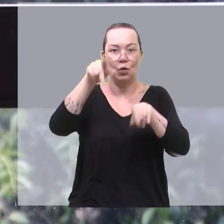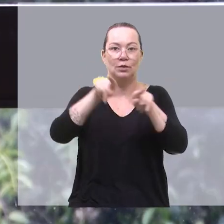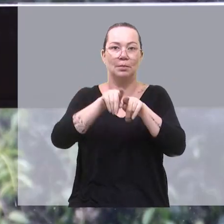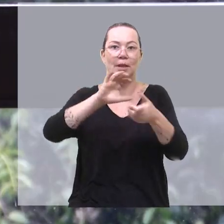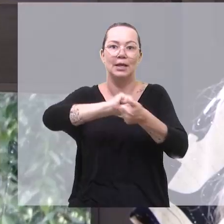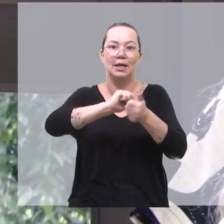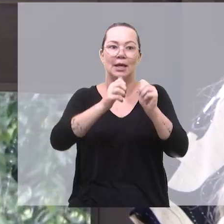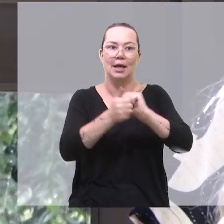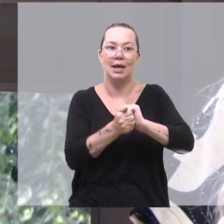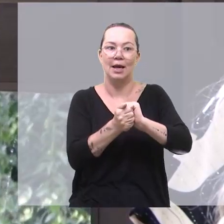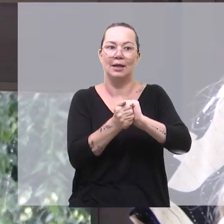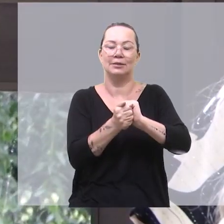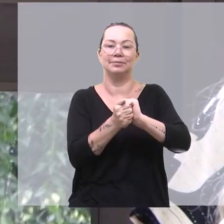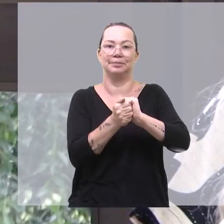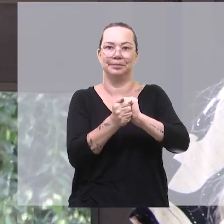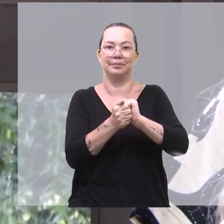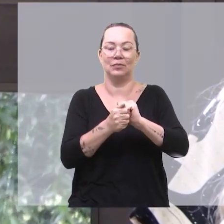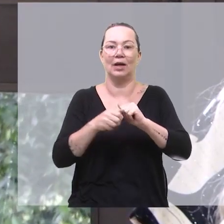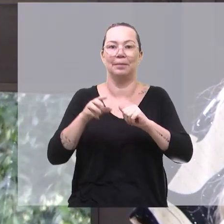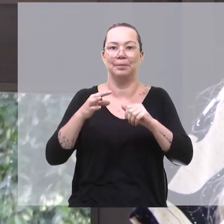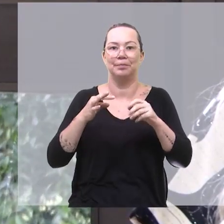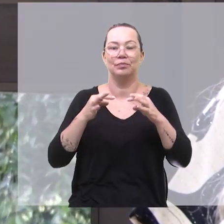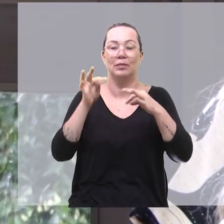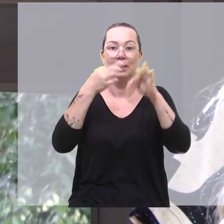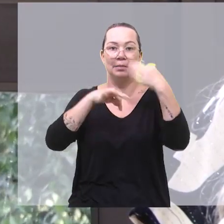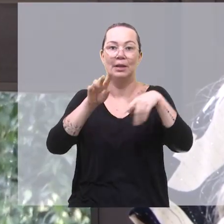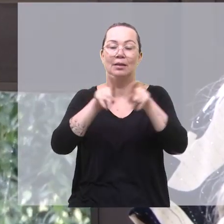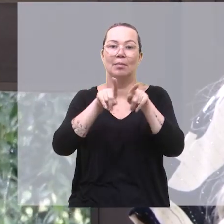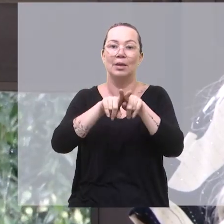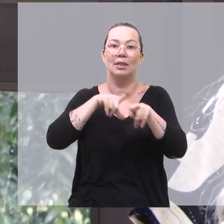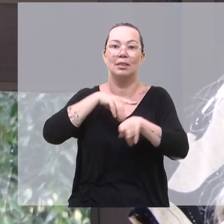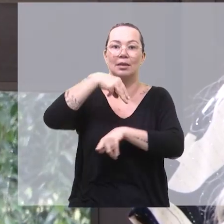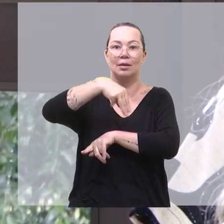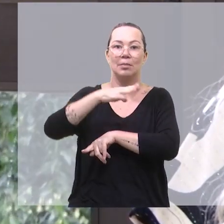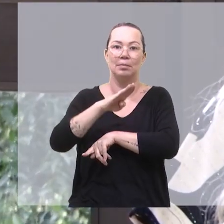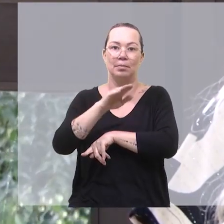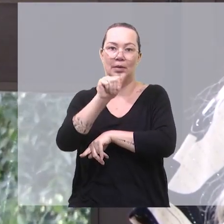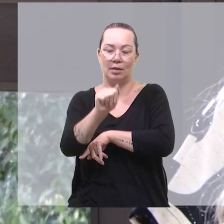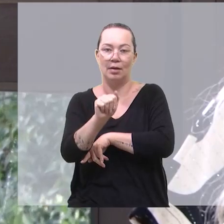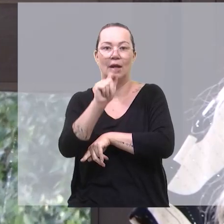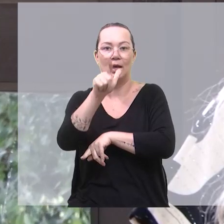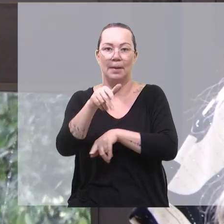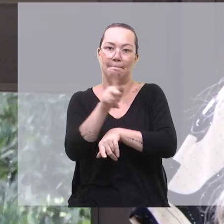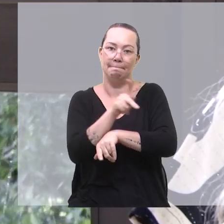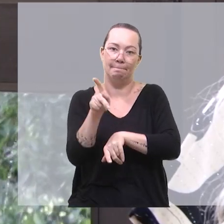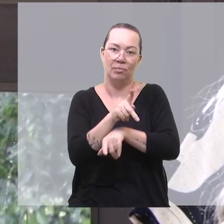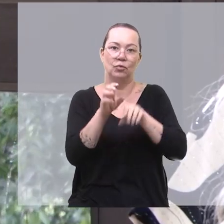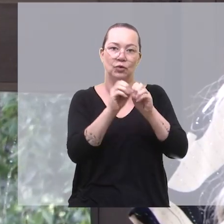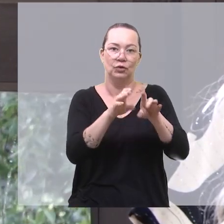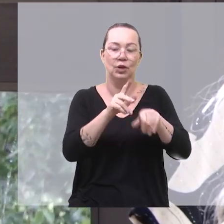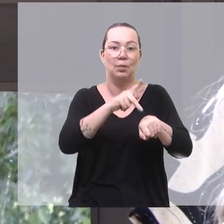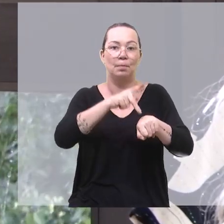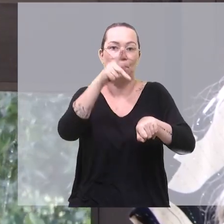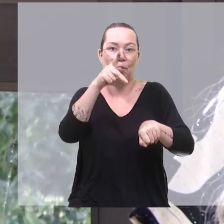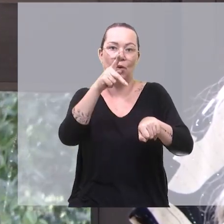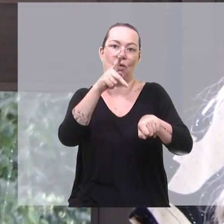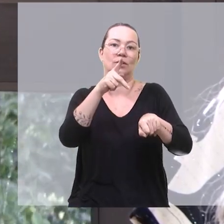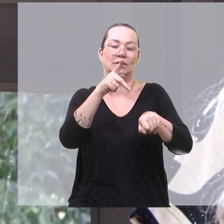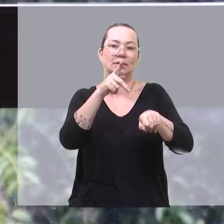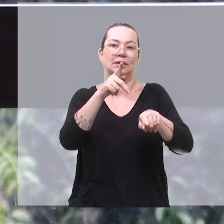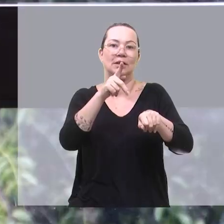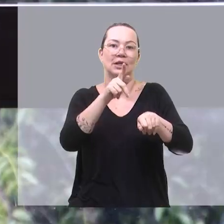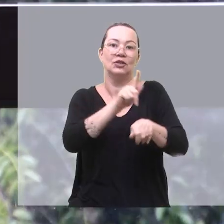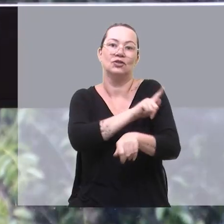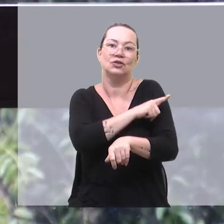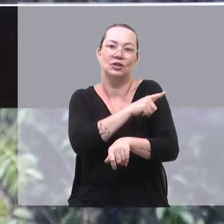especialista em arte e terapia. A Vialana também tem MBA em docência do ensino e pós-graduação